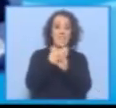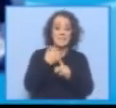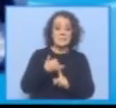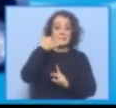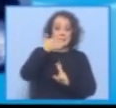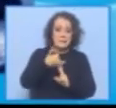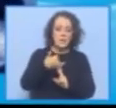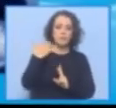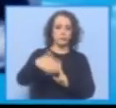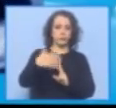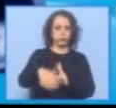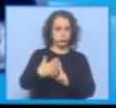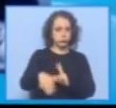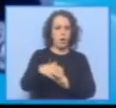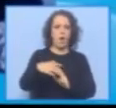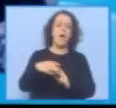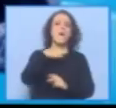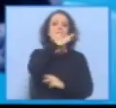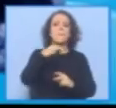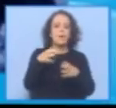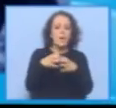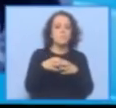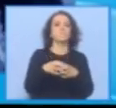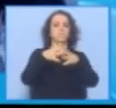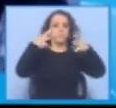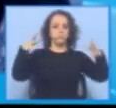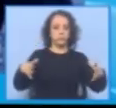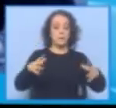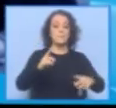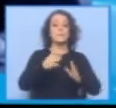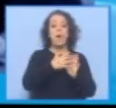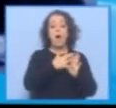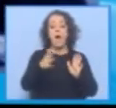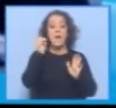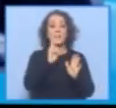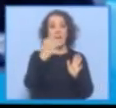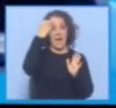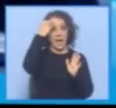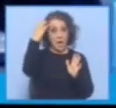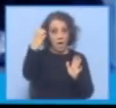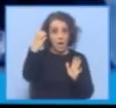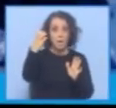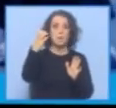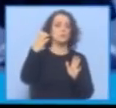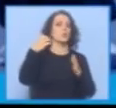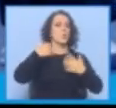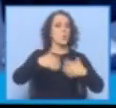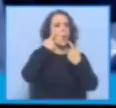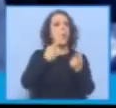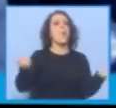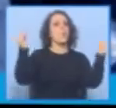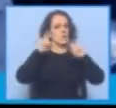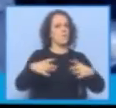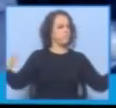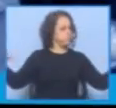muito forte. Reunias com famílias mais alargadas. Pero depois, o dia dos Reis, ainda é que tu voltas a reunir a